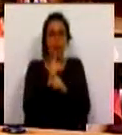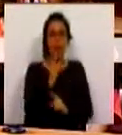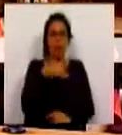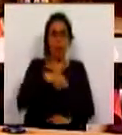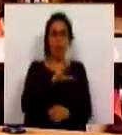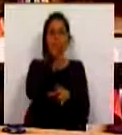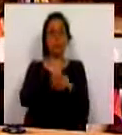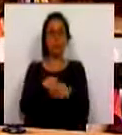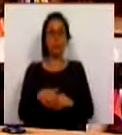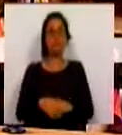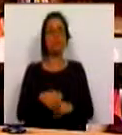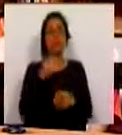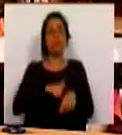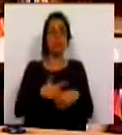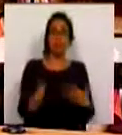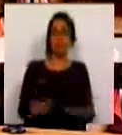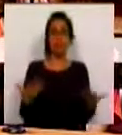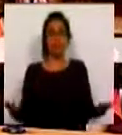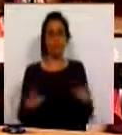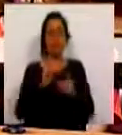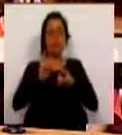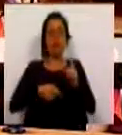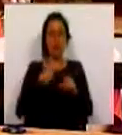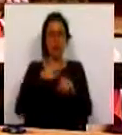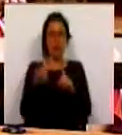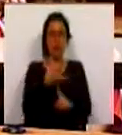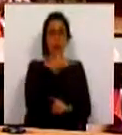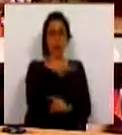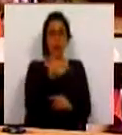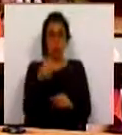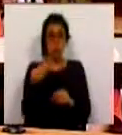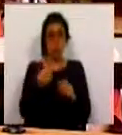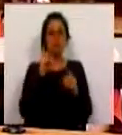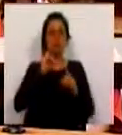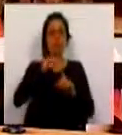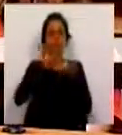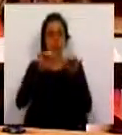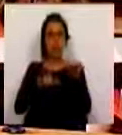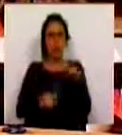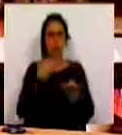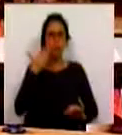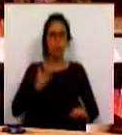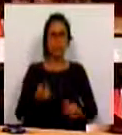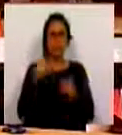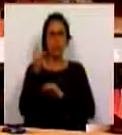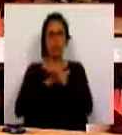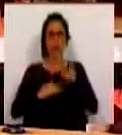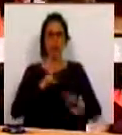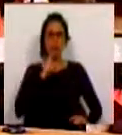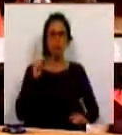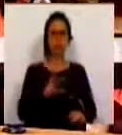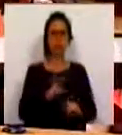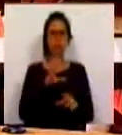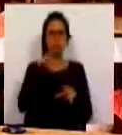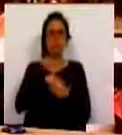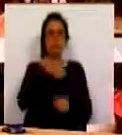FPÖ. Sinal dos tempos. Aquilo que em 2000 havia sido fundamento para a dura reação da União Europeia à entrada